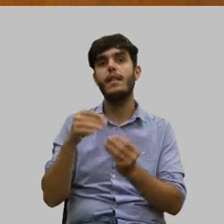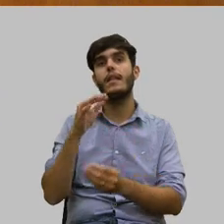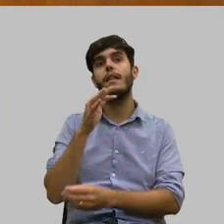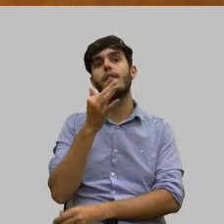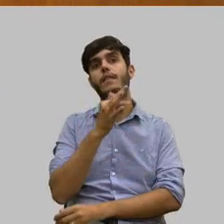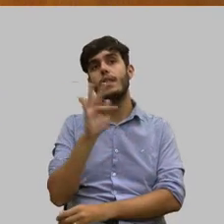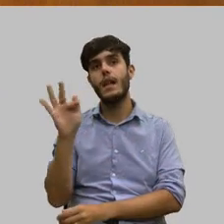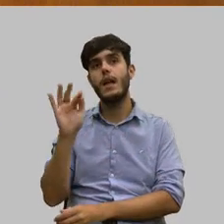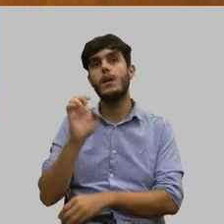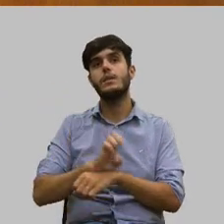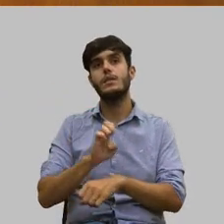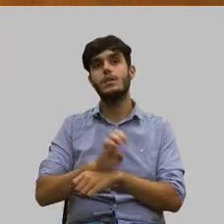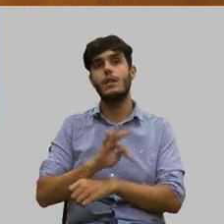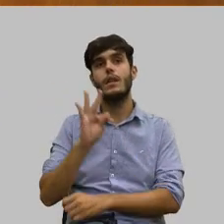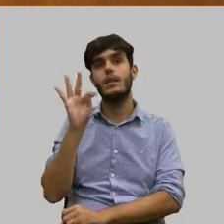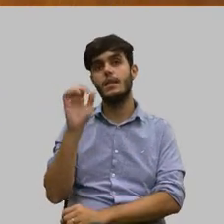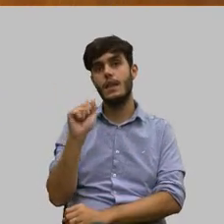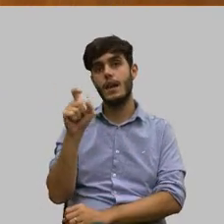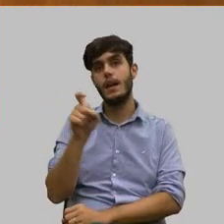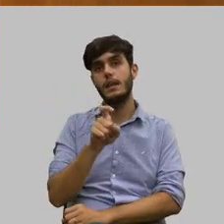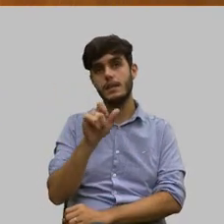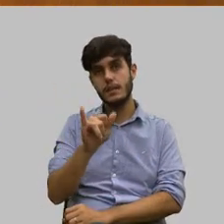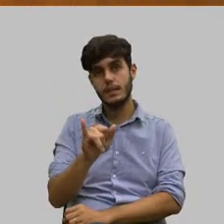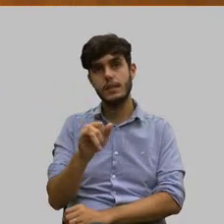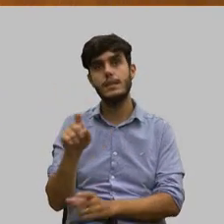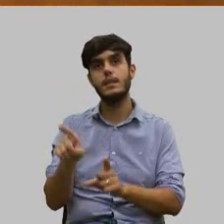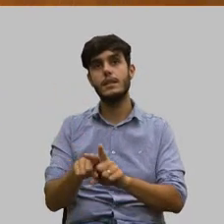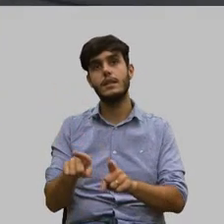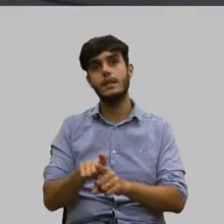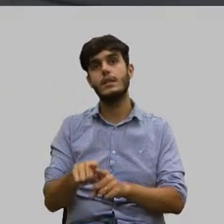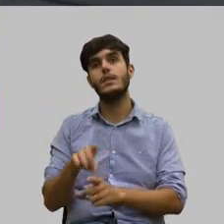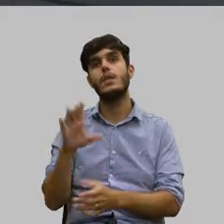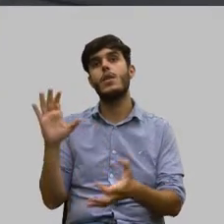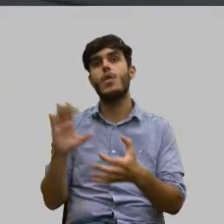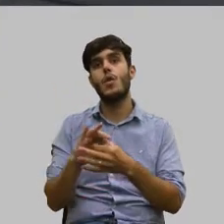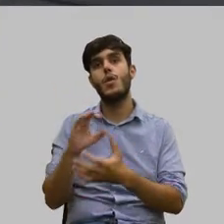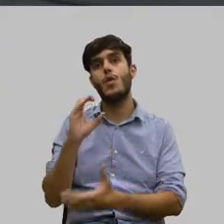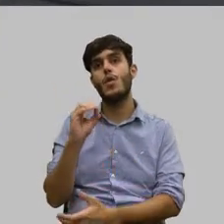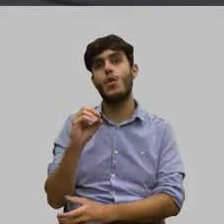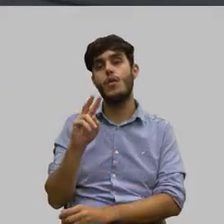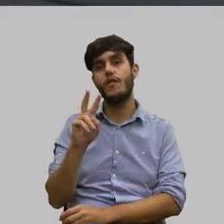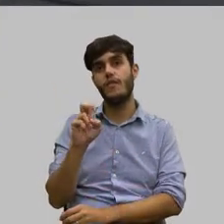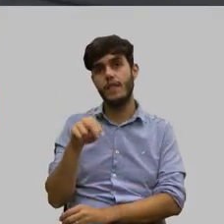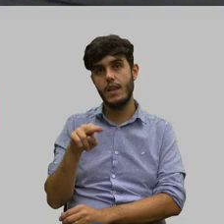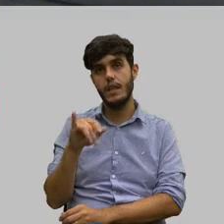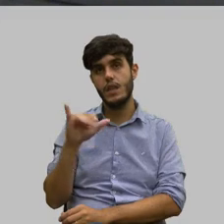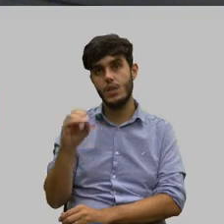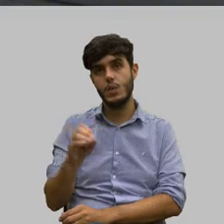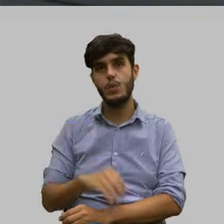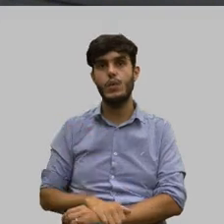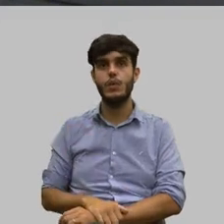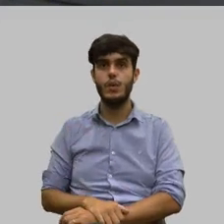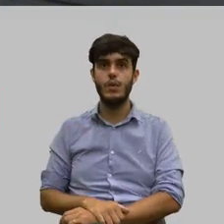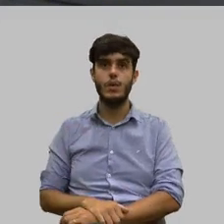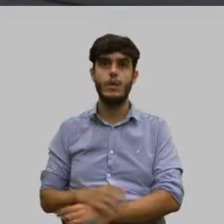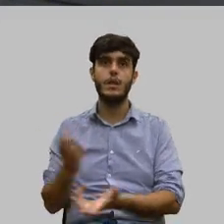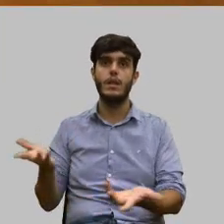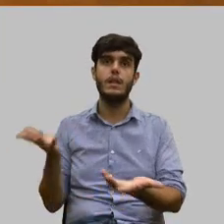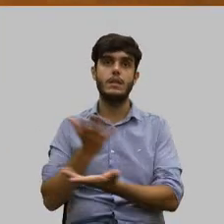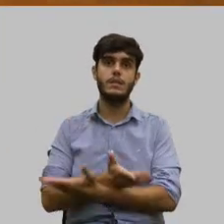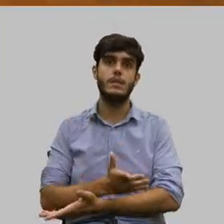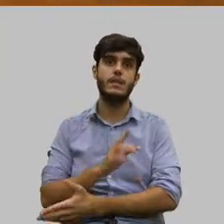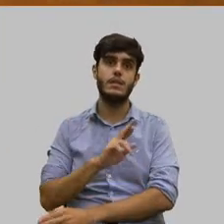tax eh tax convênios e outras outras transferências outras transferências